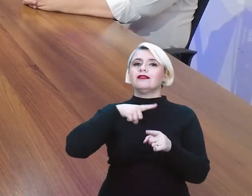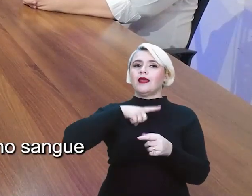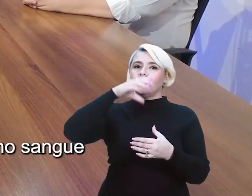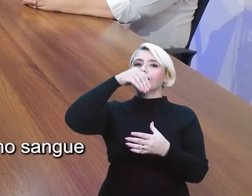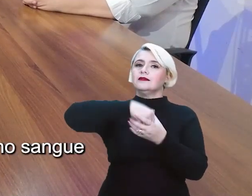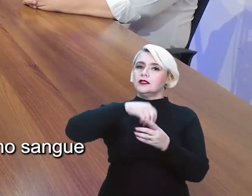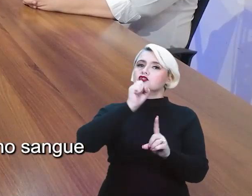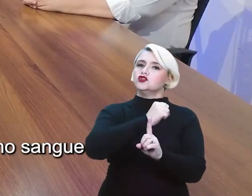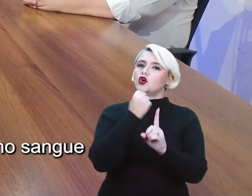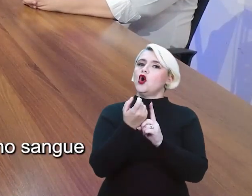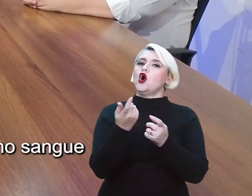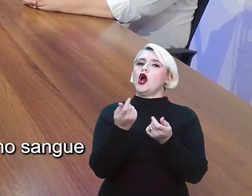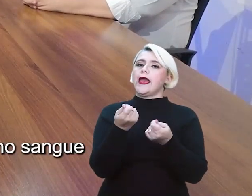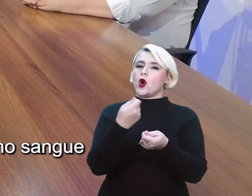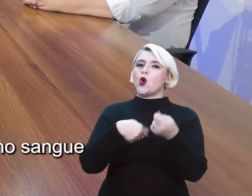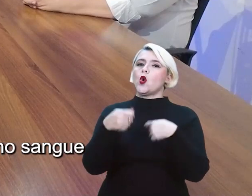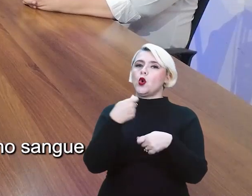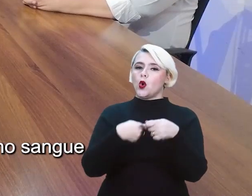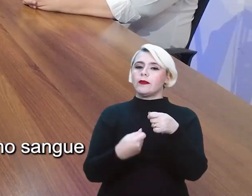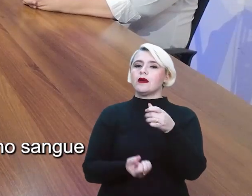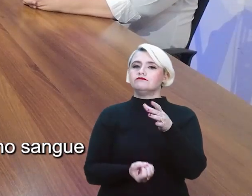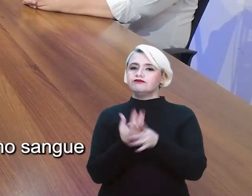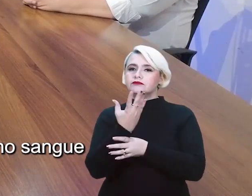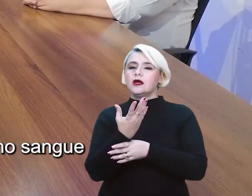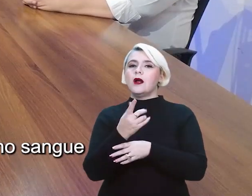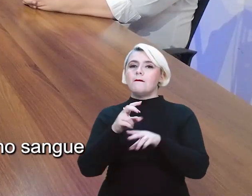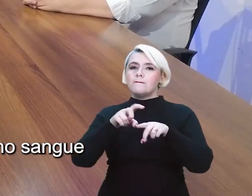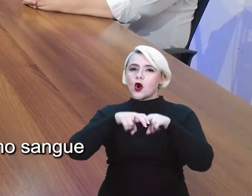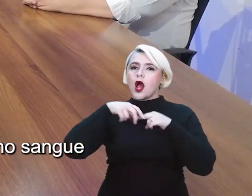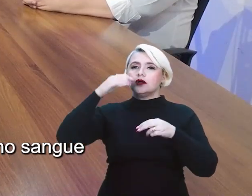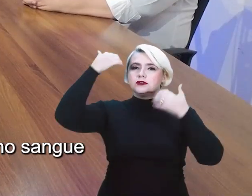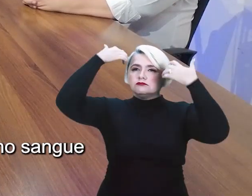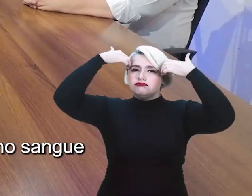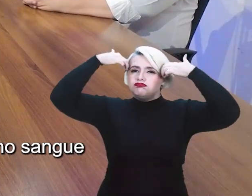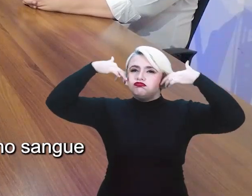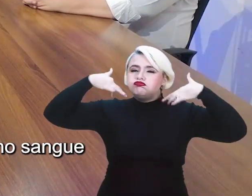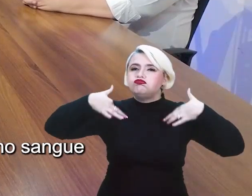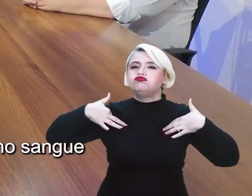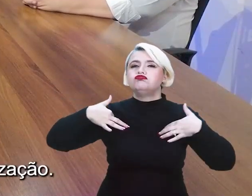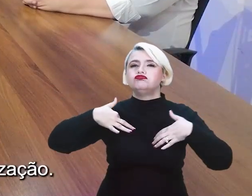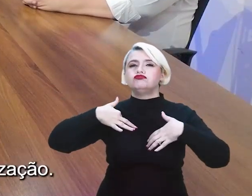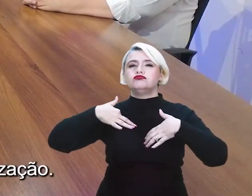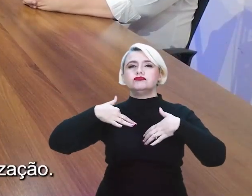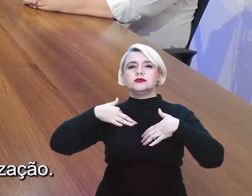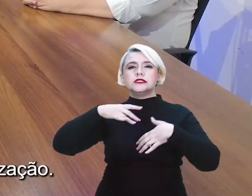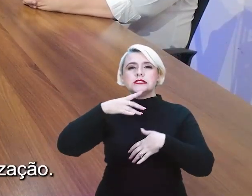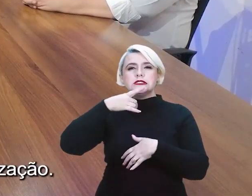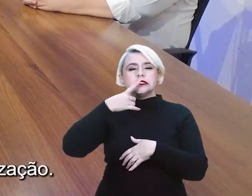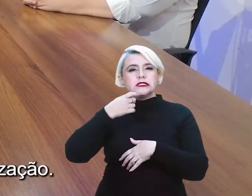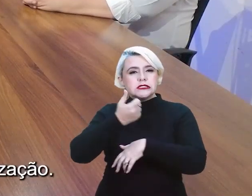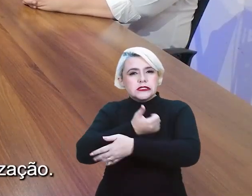sociedade economicamente fundada no suor e no sangue e na morte do povo preto. São